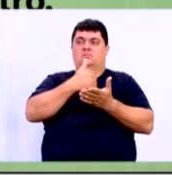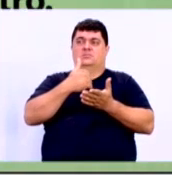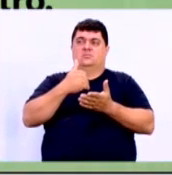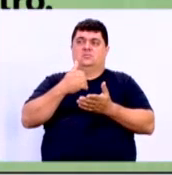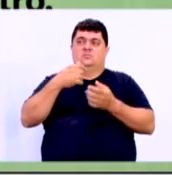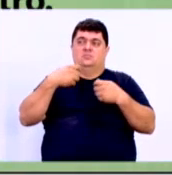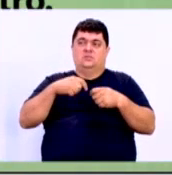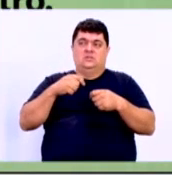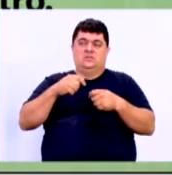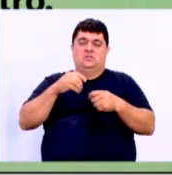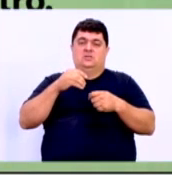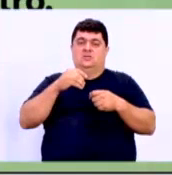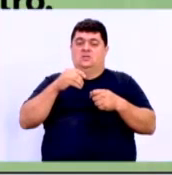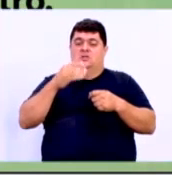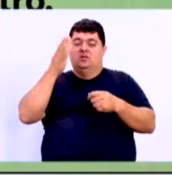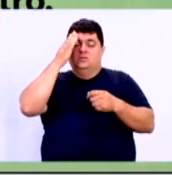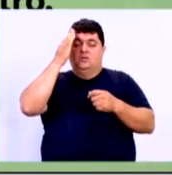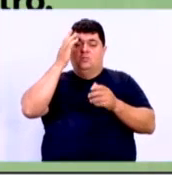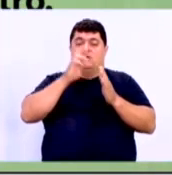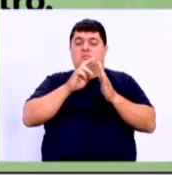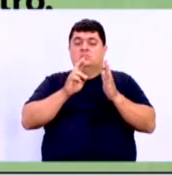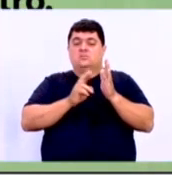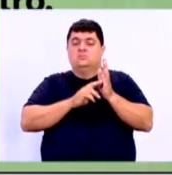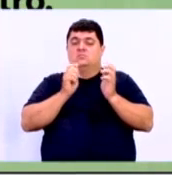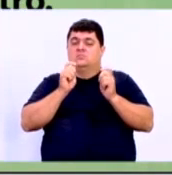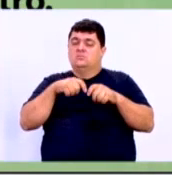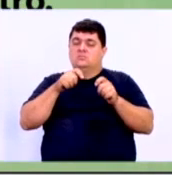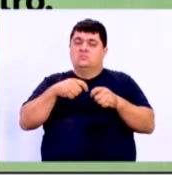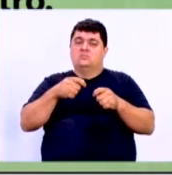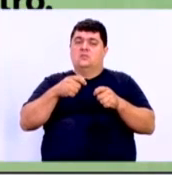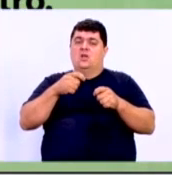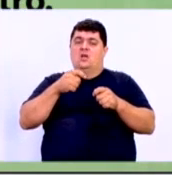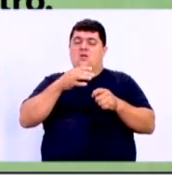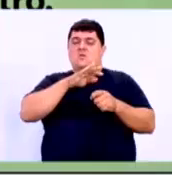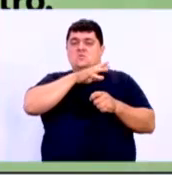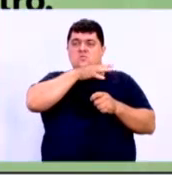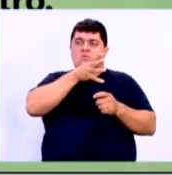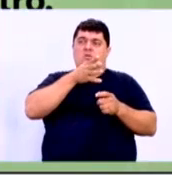que, dependendo dos critérios, pode penalizar determinado produto